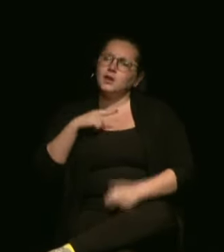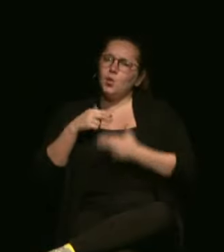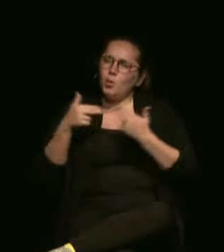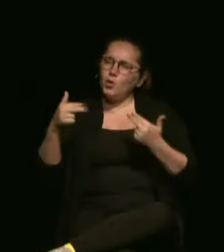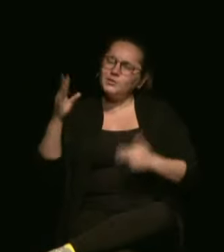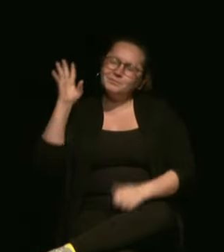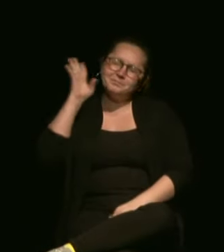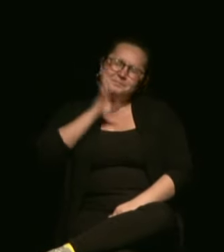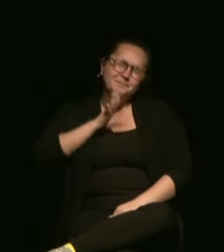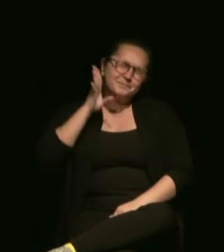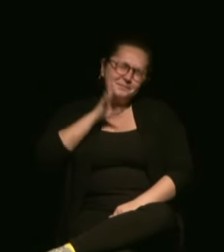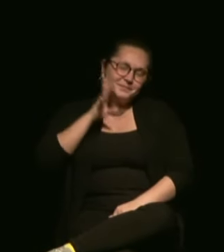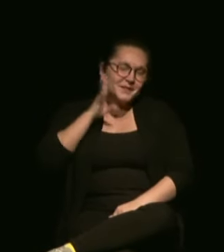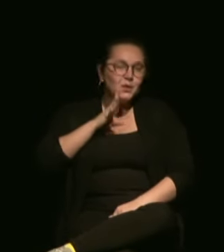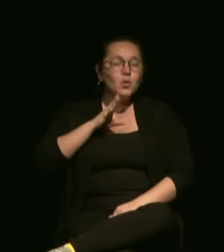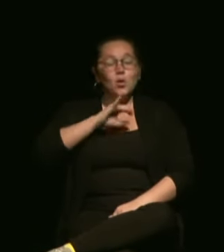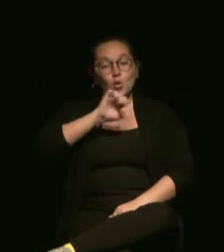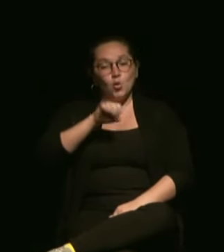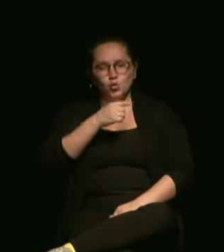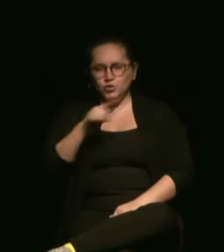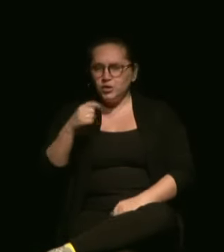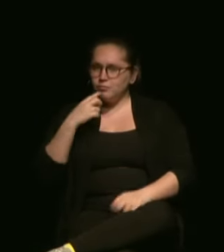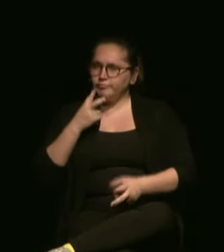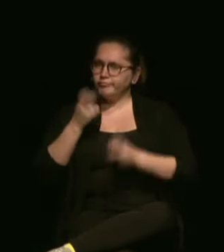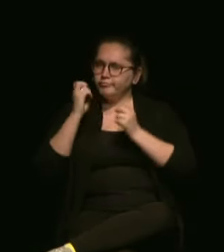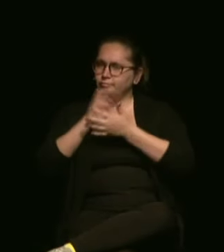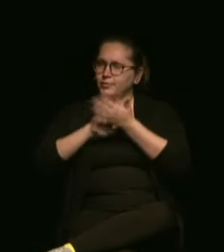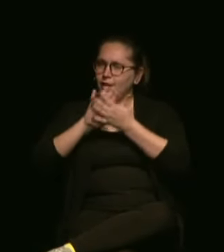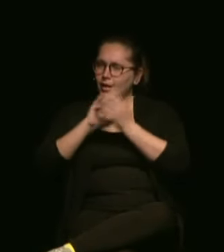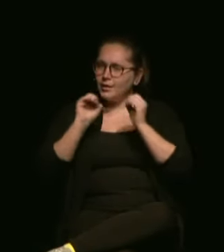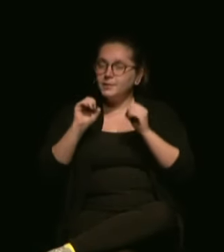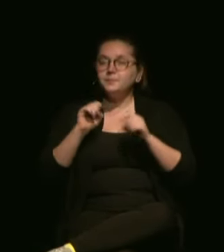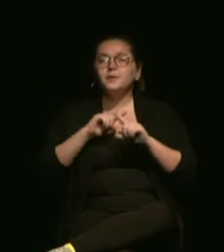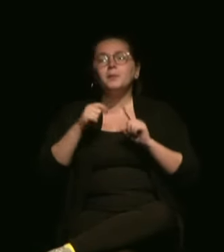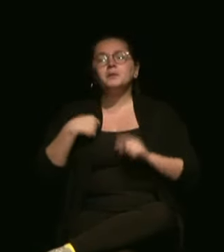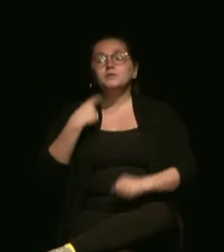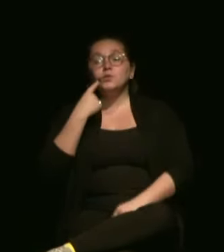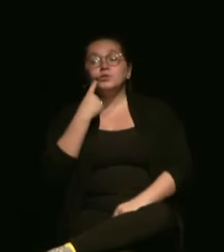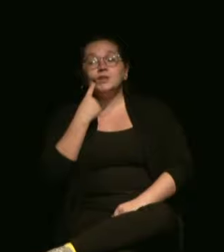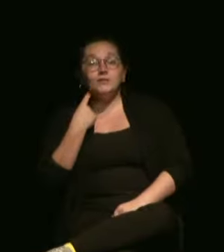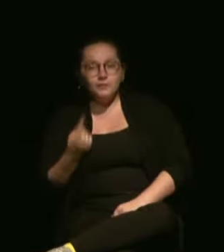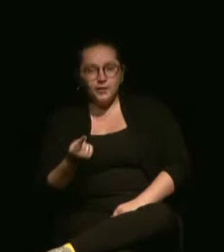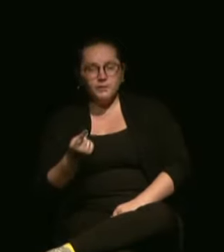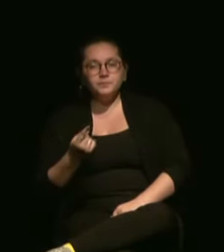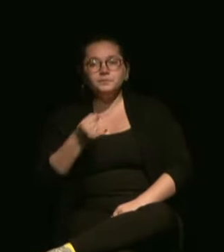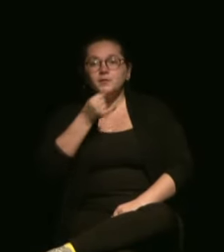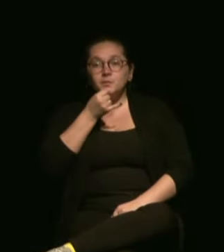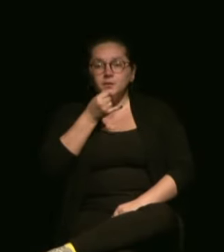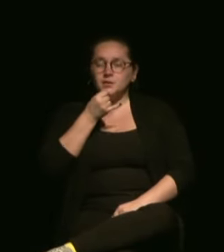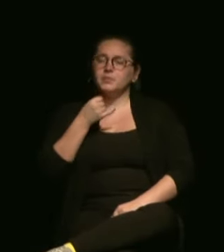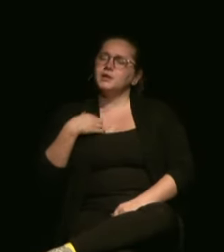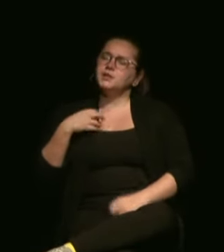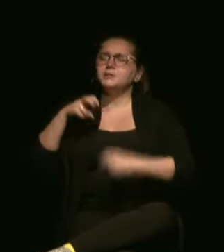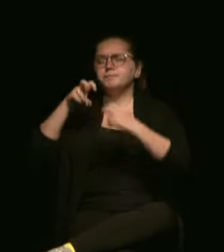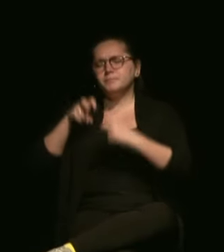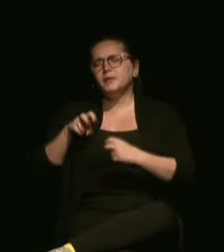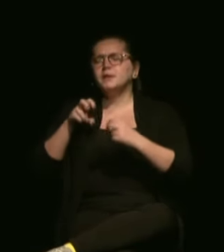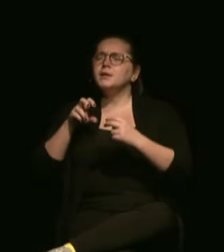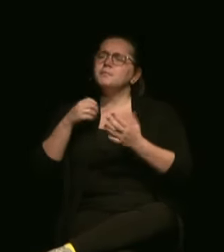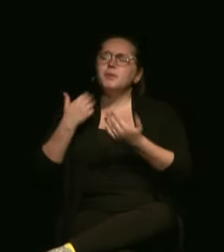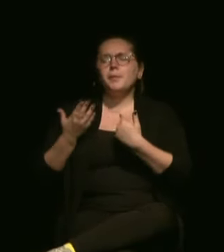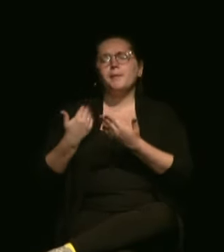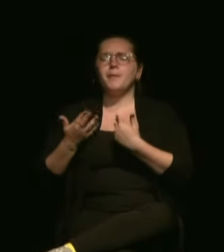bacana, o João reparou, pouca gente repara isso. Se você for ver o fim e o princípio, a Mariquinha, a gente conversa e